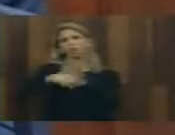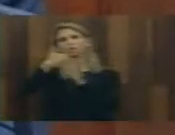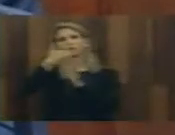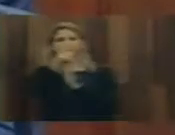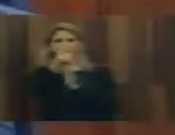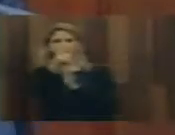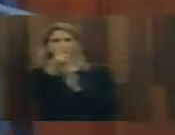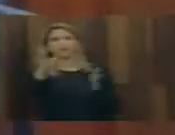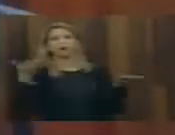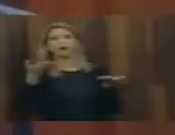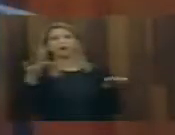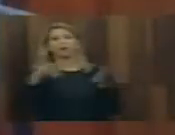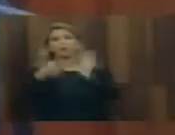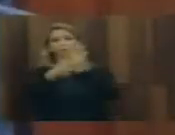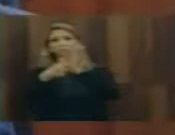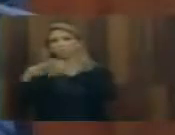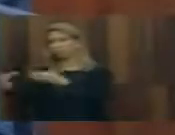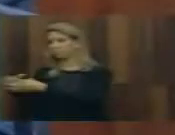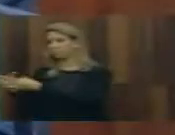CCJ.